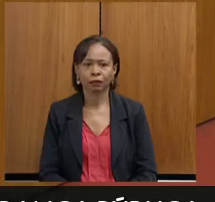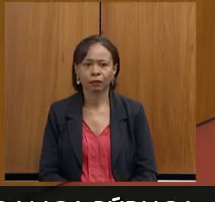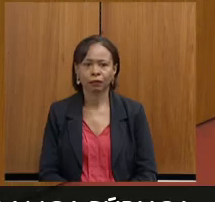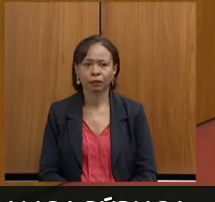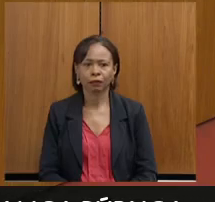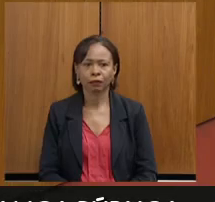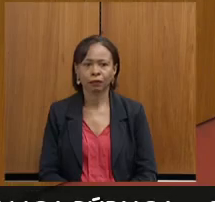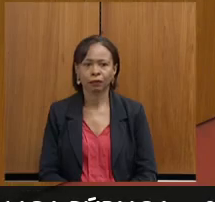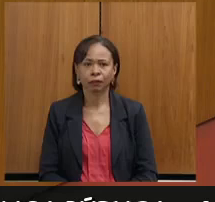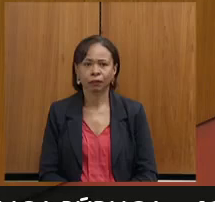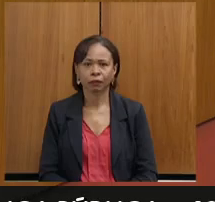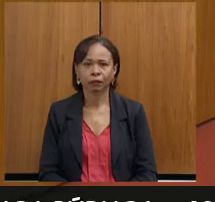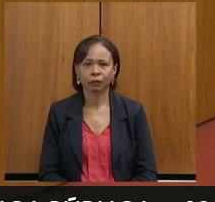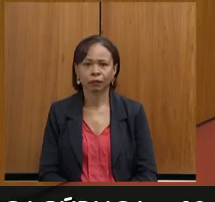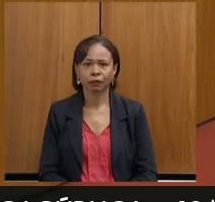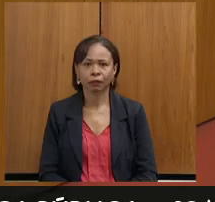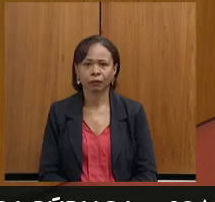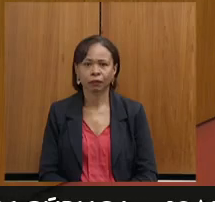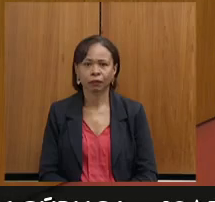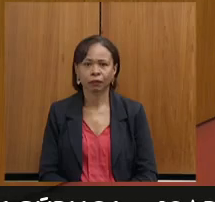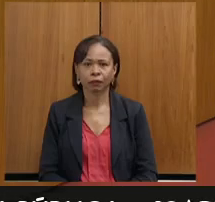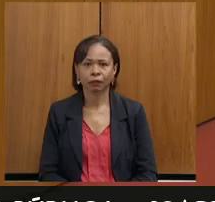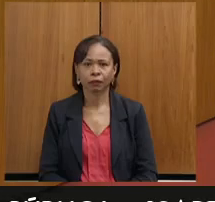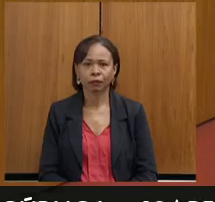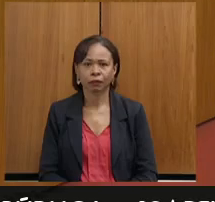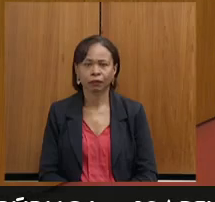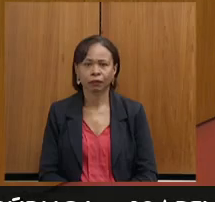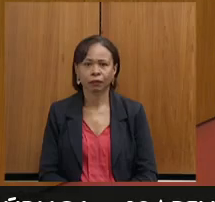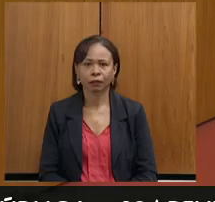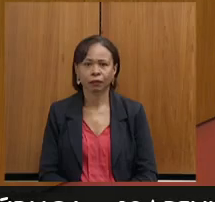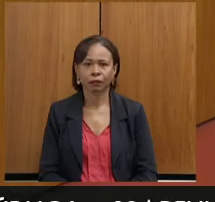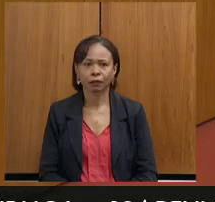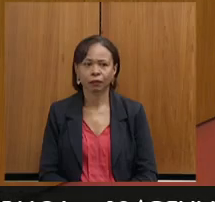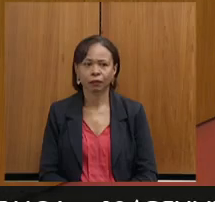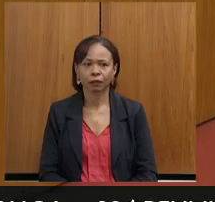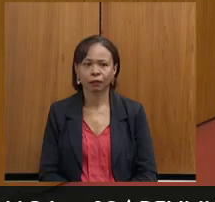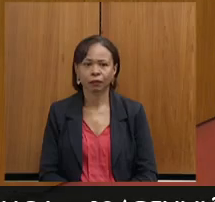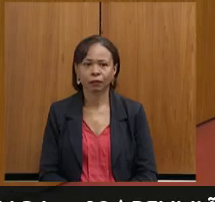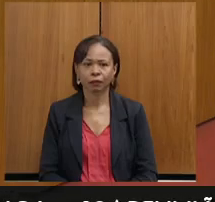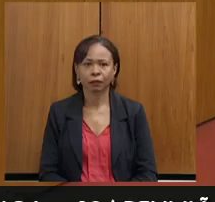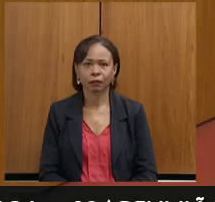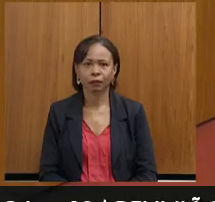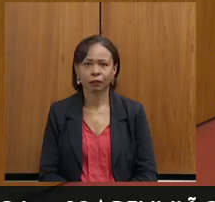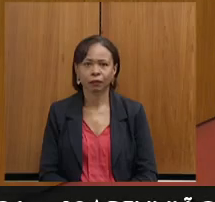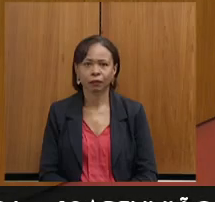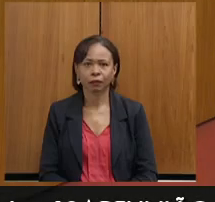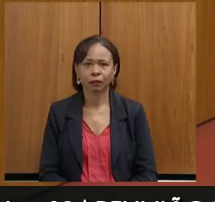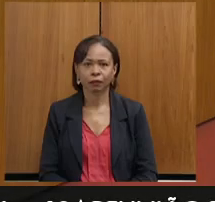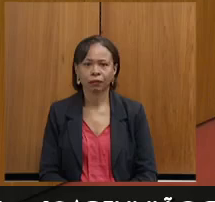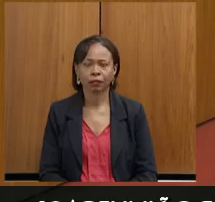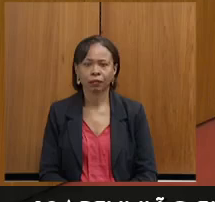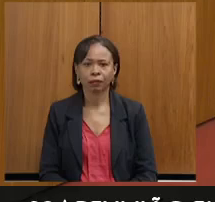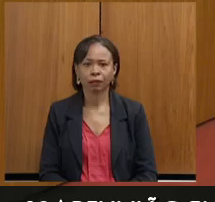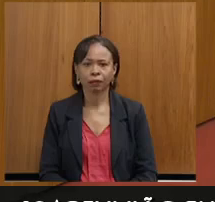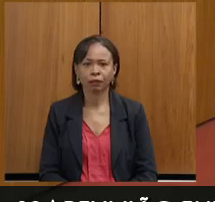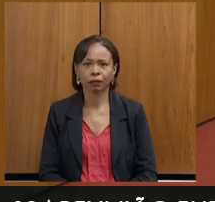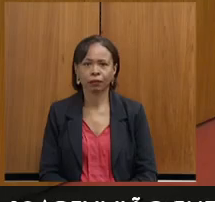é mas vai cortar eu vou fazer profissio o processo de improbidade extrativa